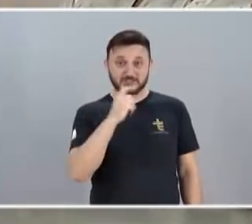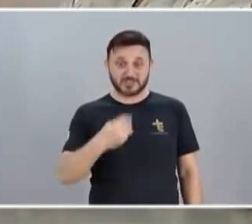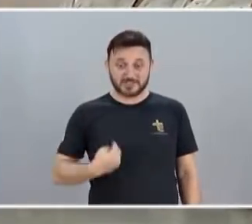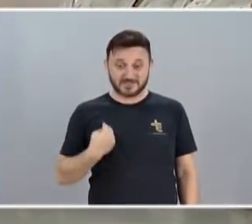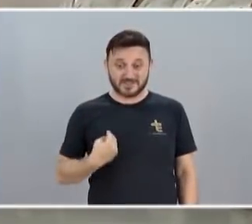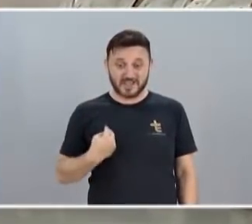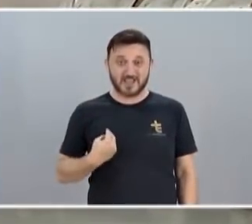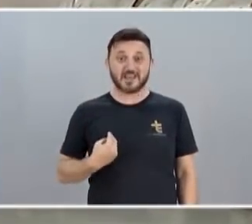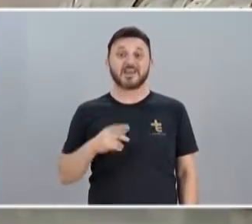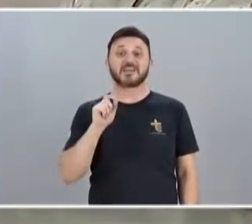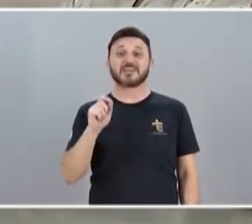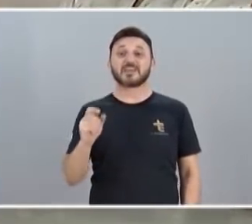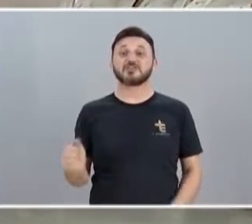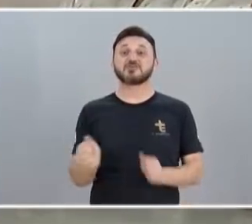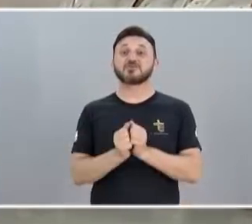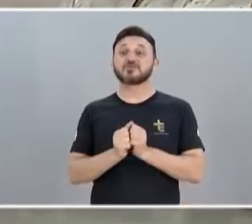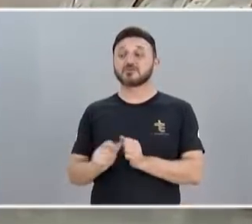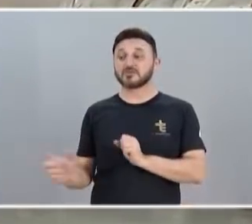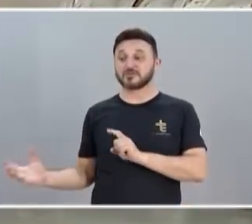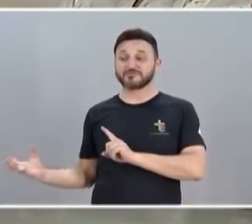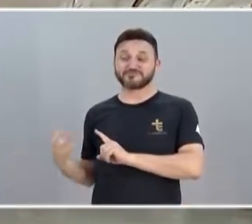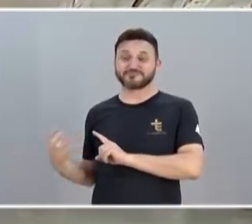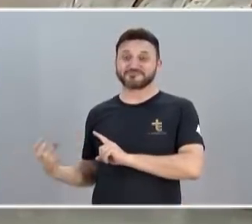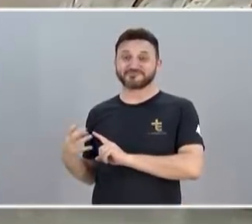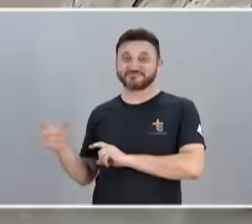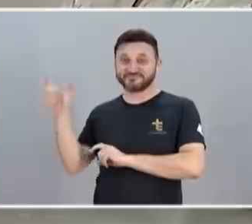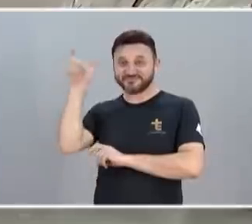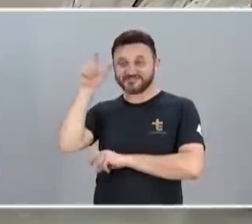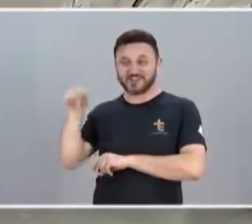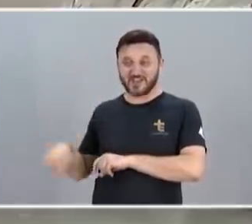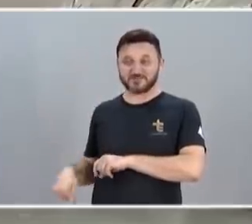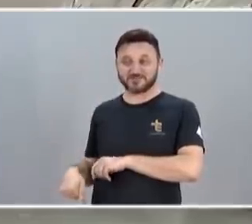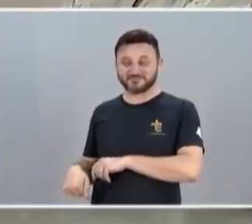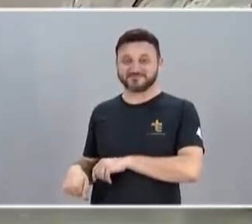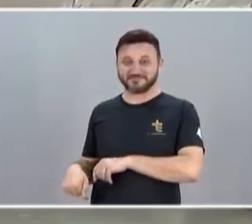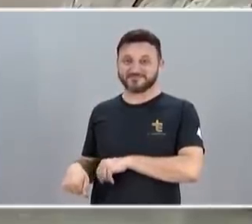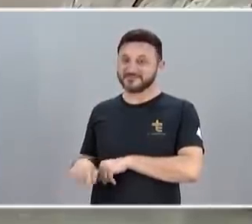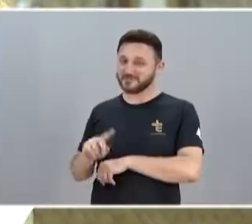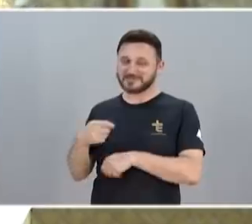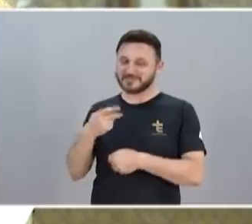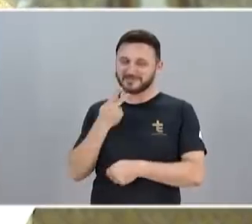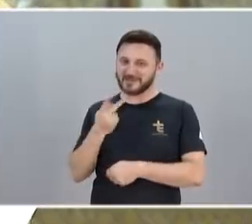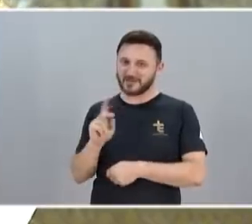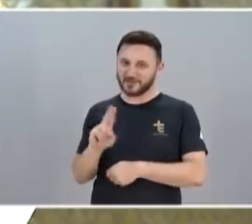o... Não preciso dizer, né? Diabo.